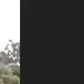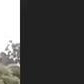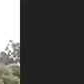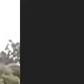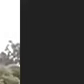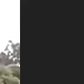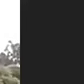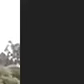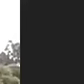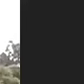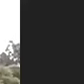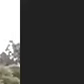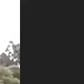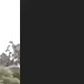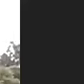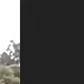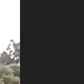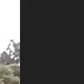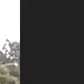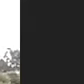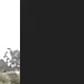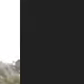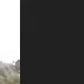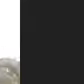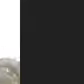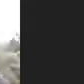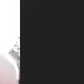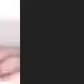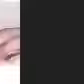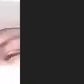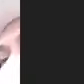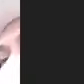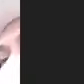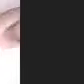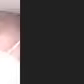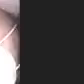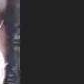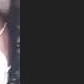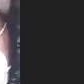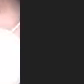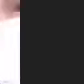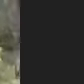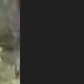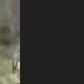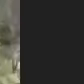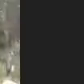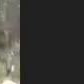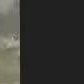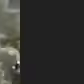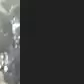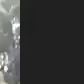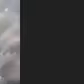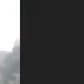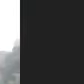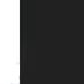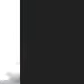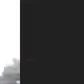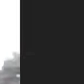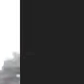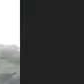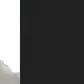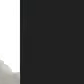fica o meu desabafo aí, beleza? Mário, obrigadão aí. Trabalho para vocês aí, obrigado minha luta aí. Vamos junto, isso aí. Aí,